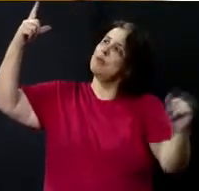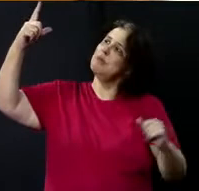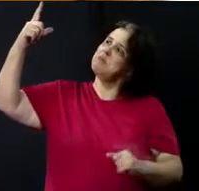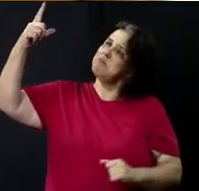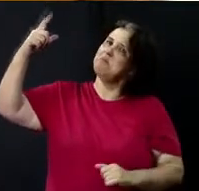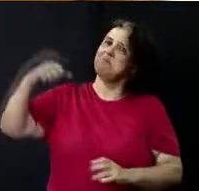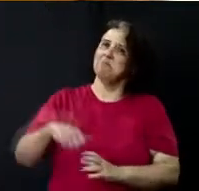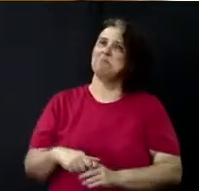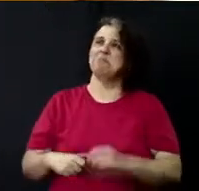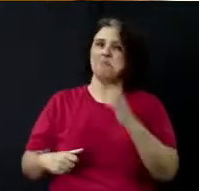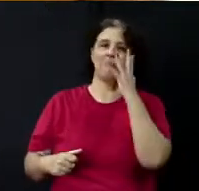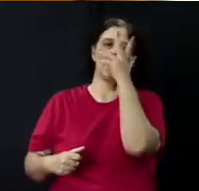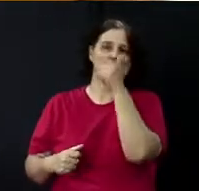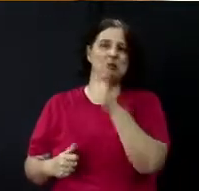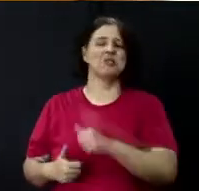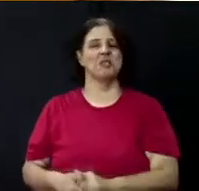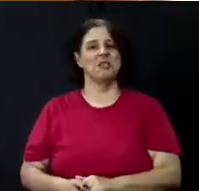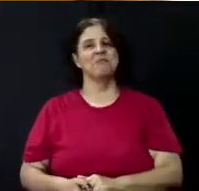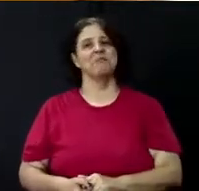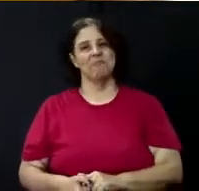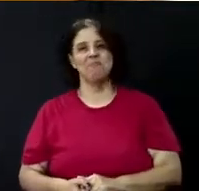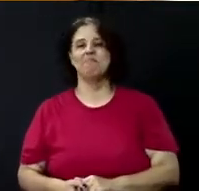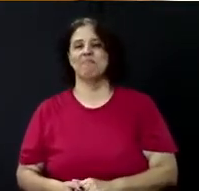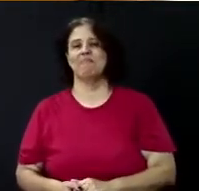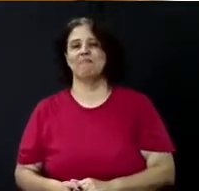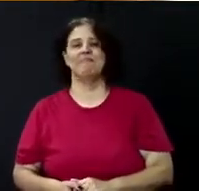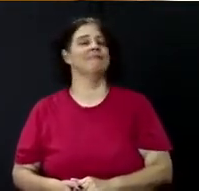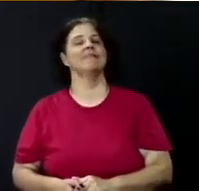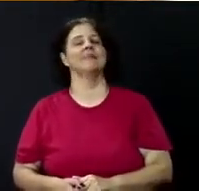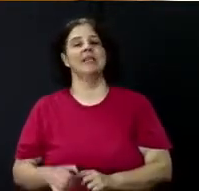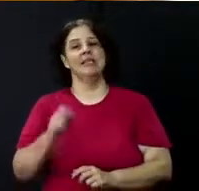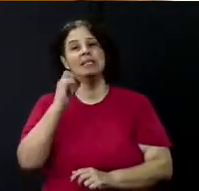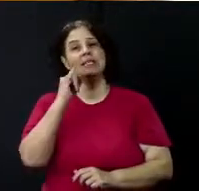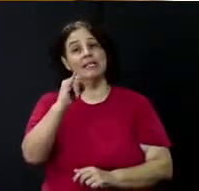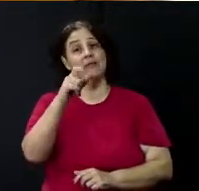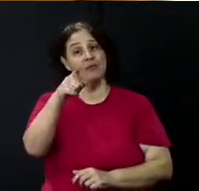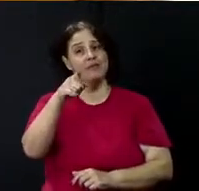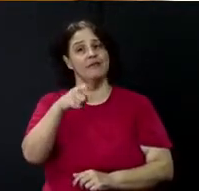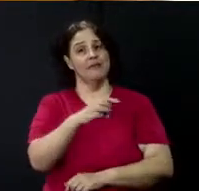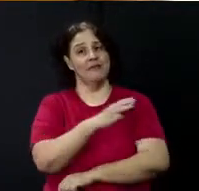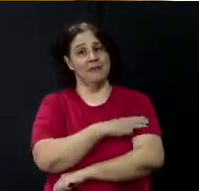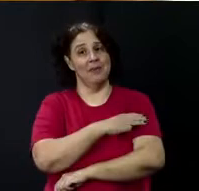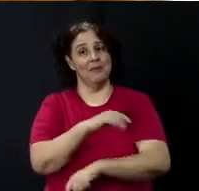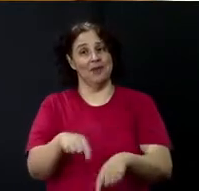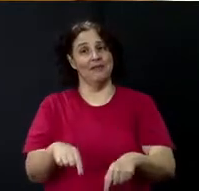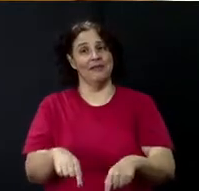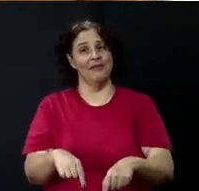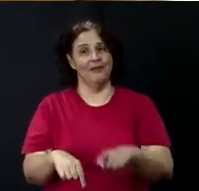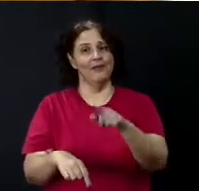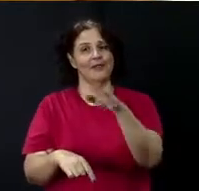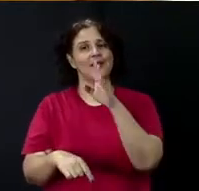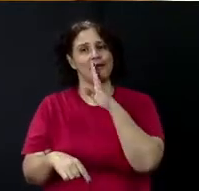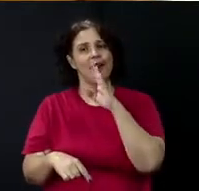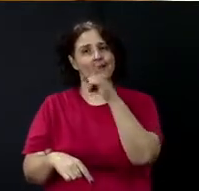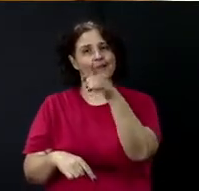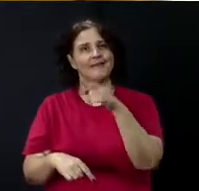comungante da nossa igreja, o que eu falei, você já viu. Você sabe, eu